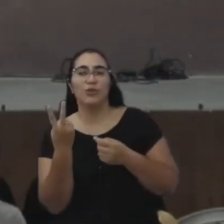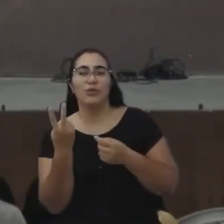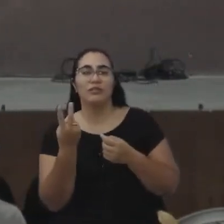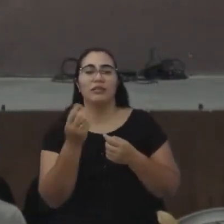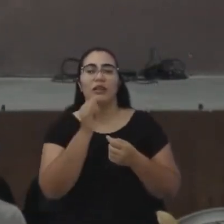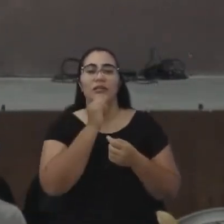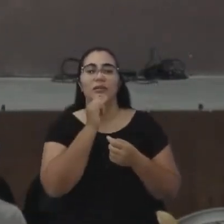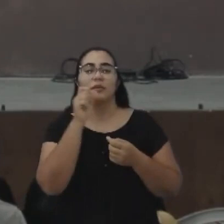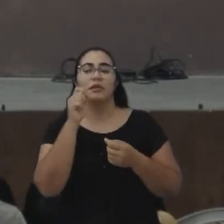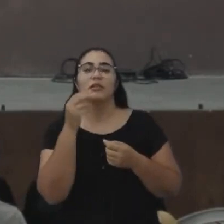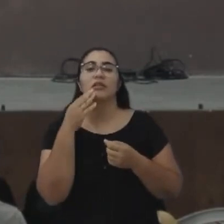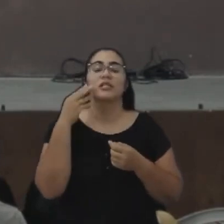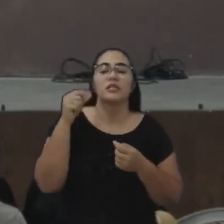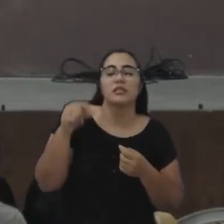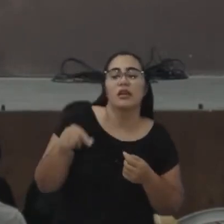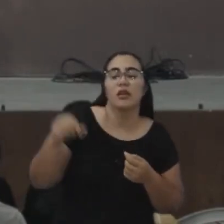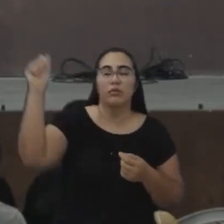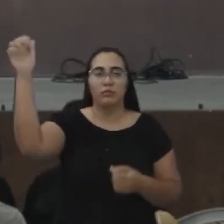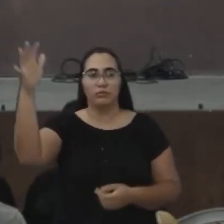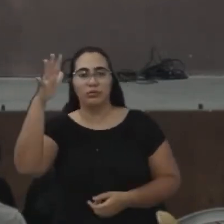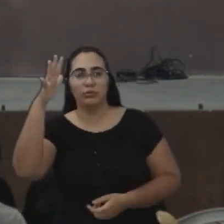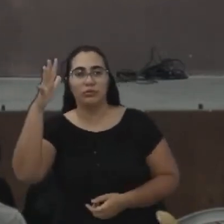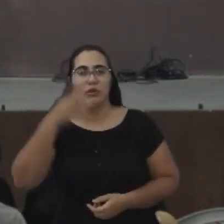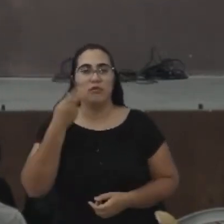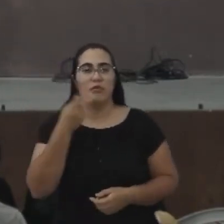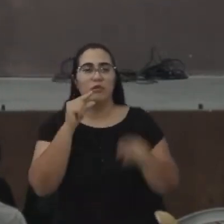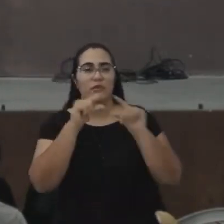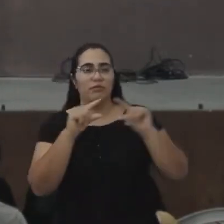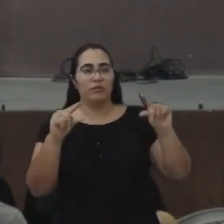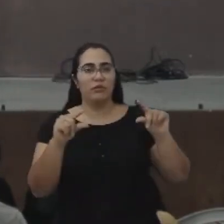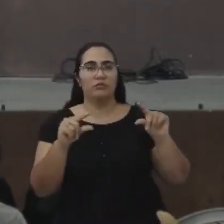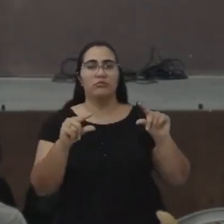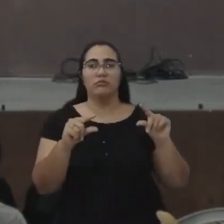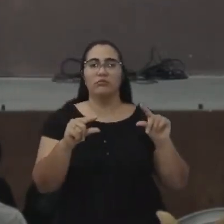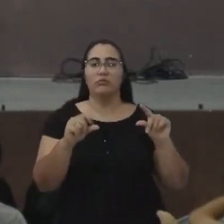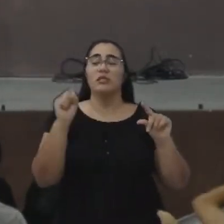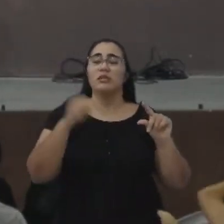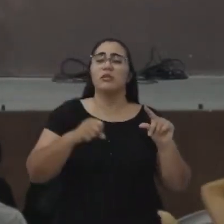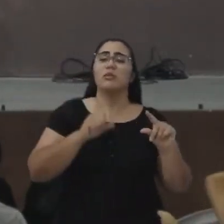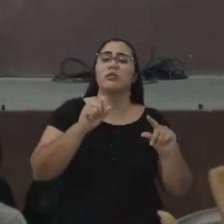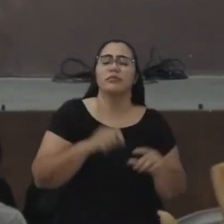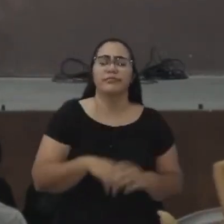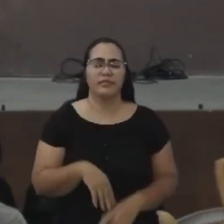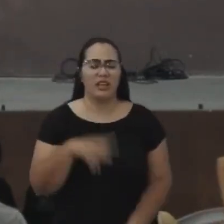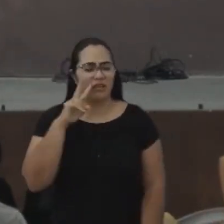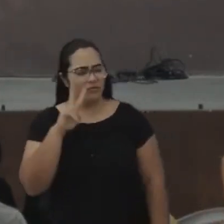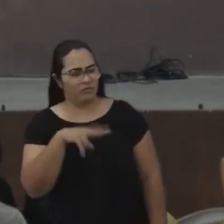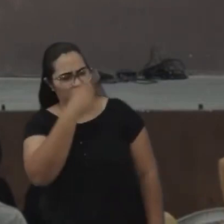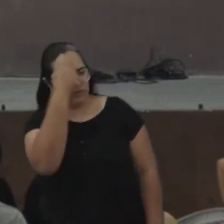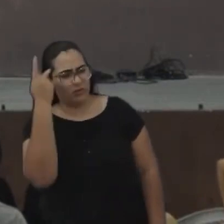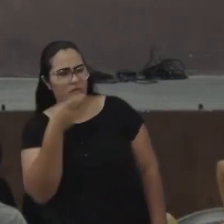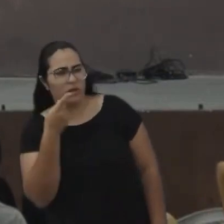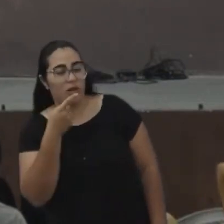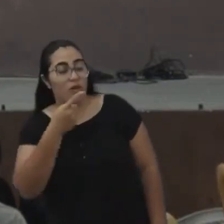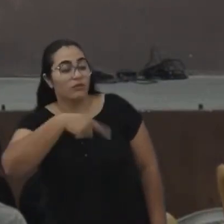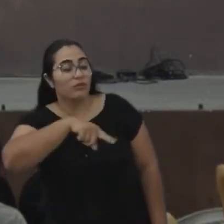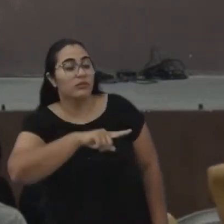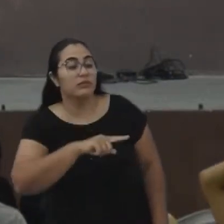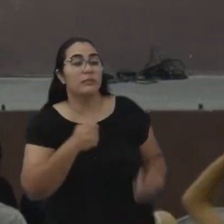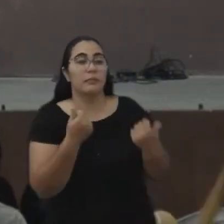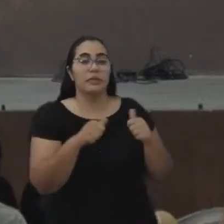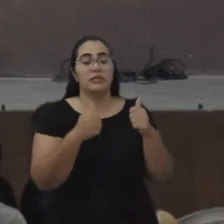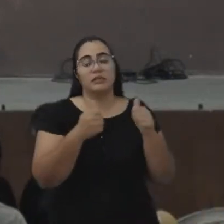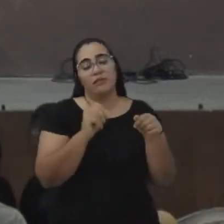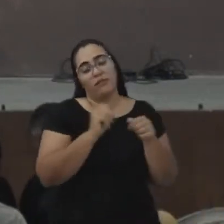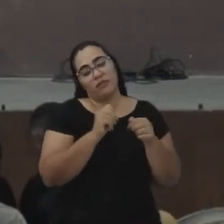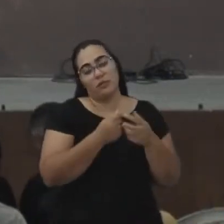e a figura da luz, ele faz uma afirmação no que ele diz. Ele não está olhando para aquelas pessoas e dizendo, vocês devem ser